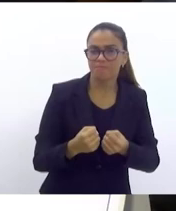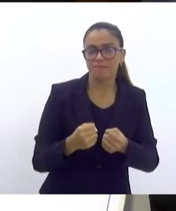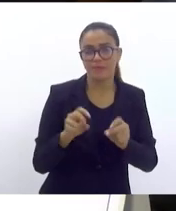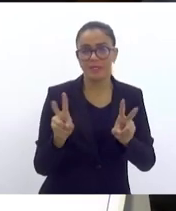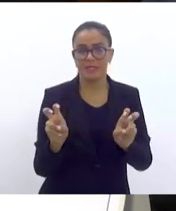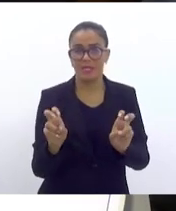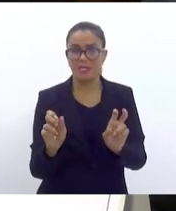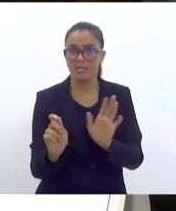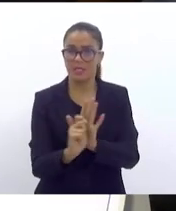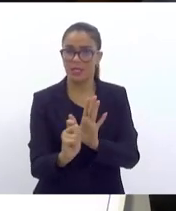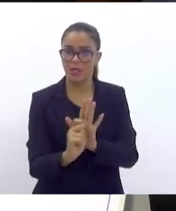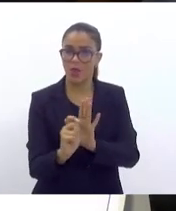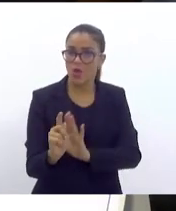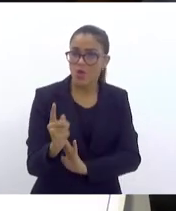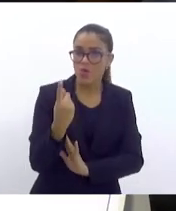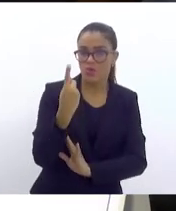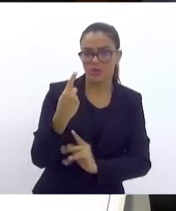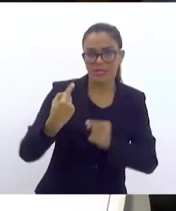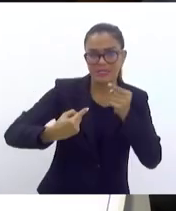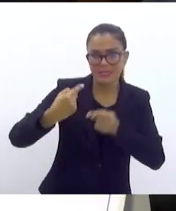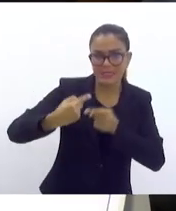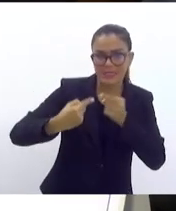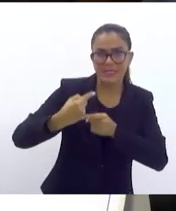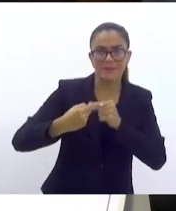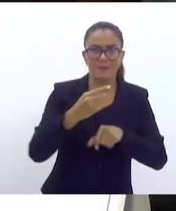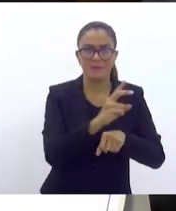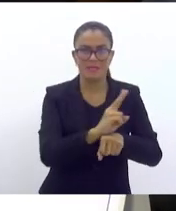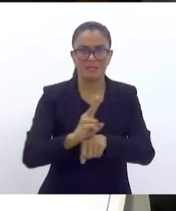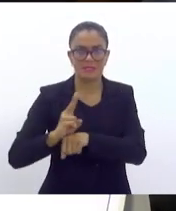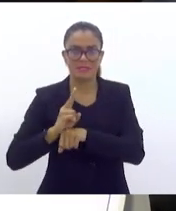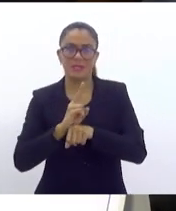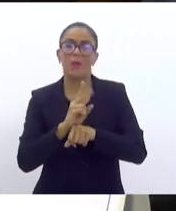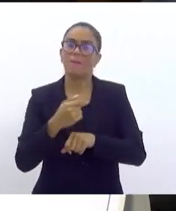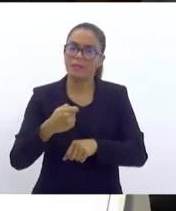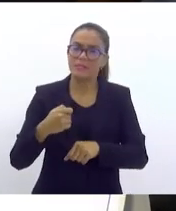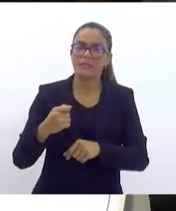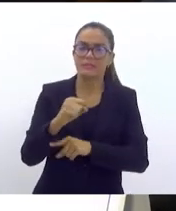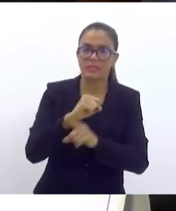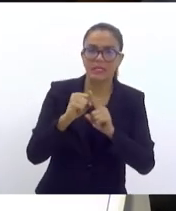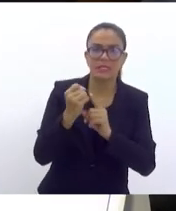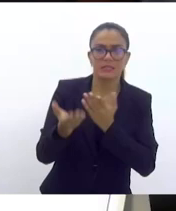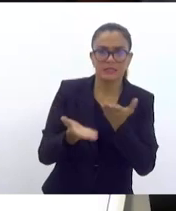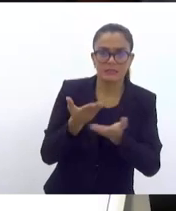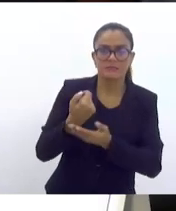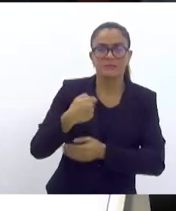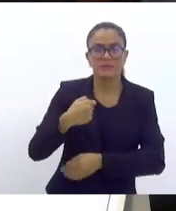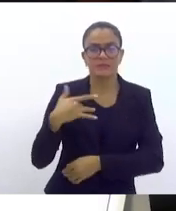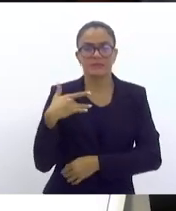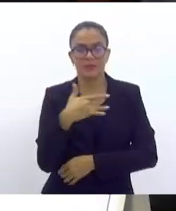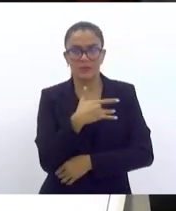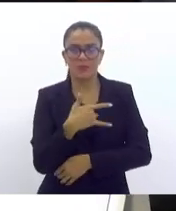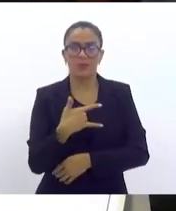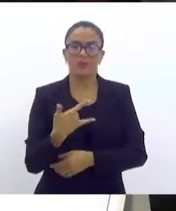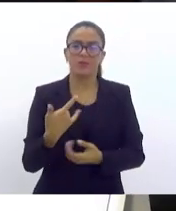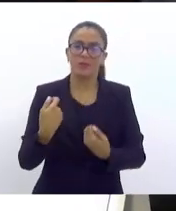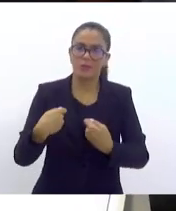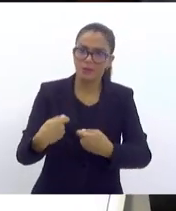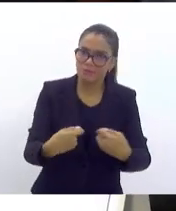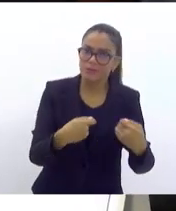tema da droga não pode ser útilizamente debatido pelas forças de segurança mas tem que ter assistência social tem que ter a saúde tem que ter a